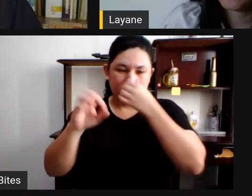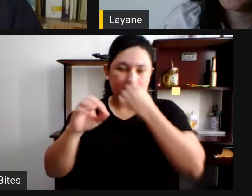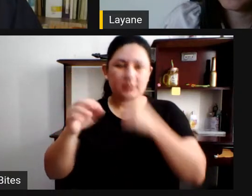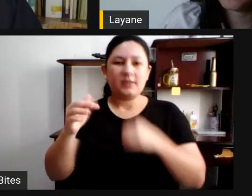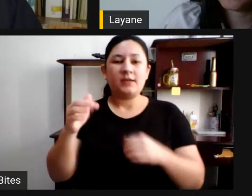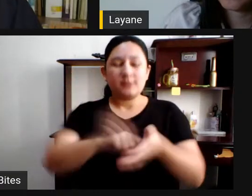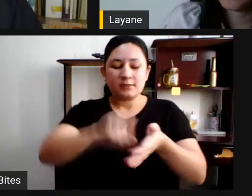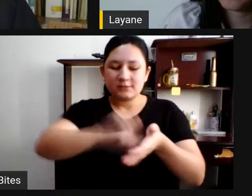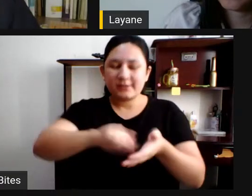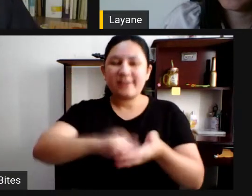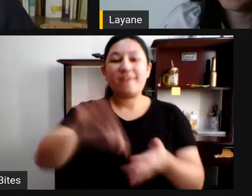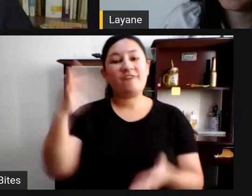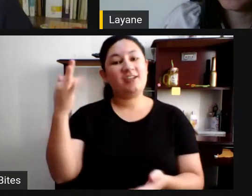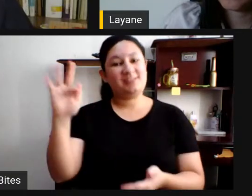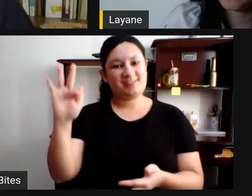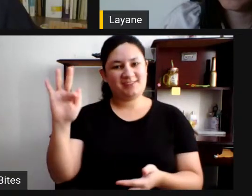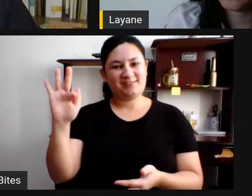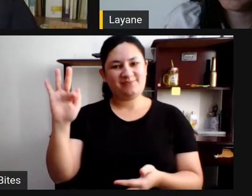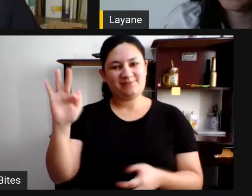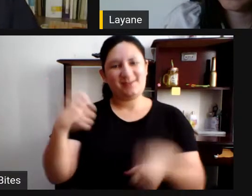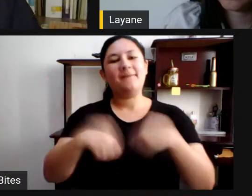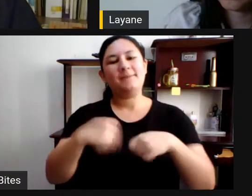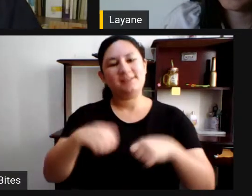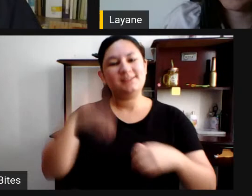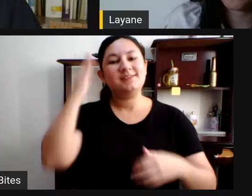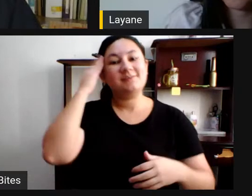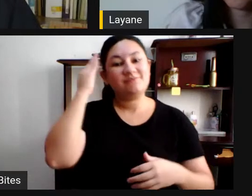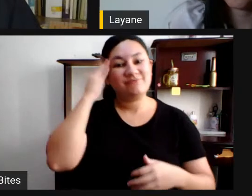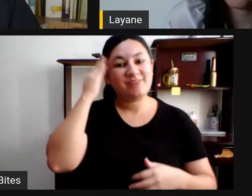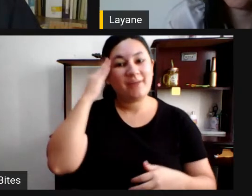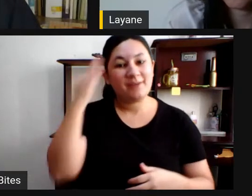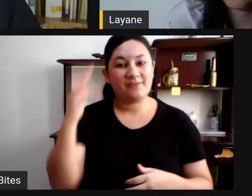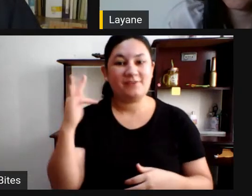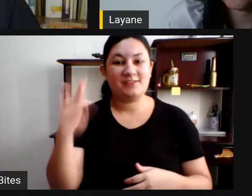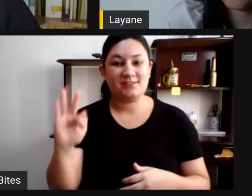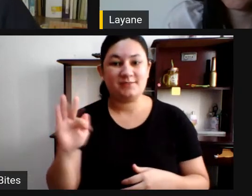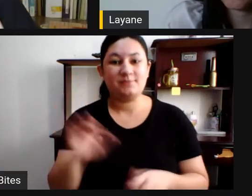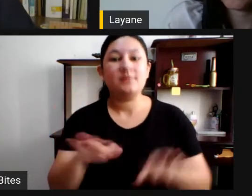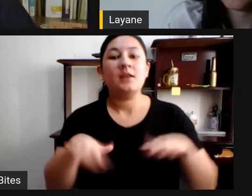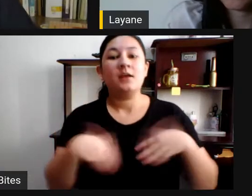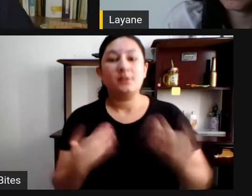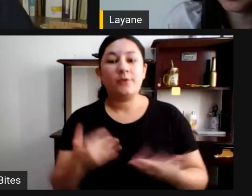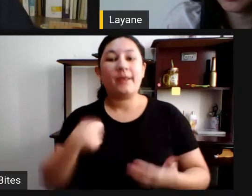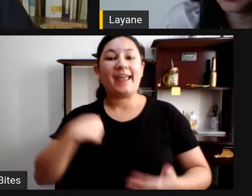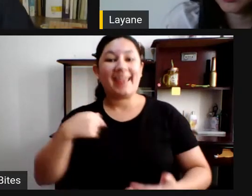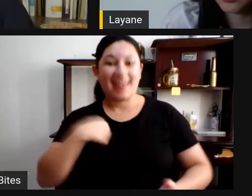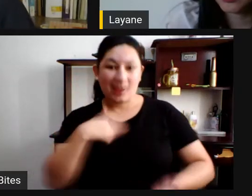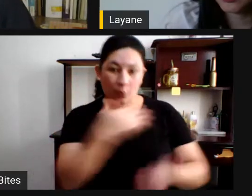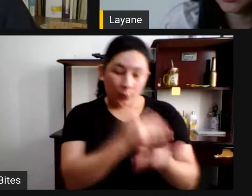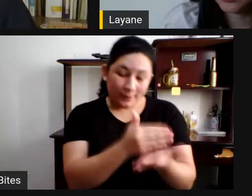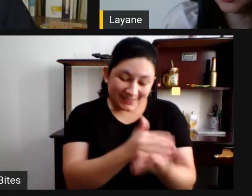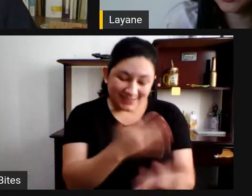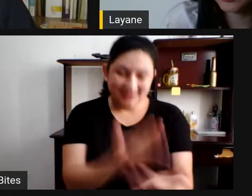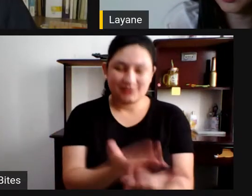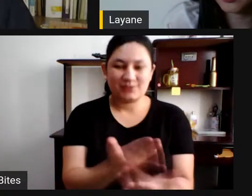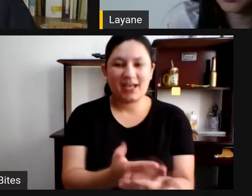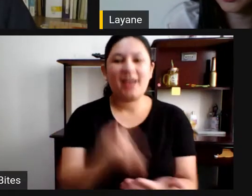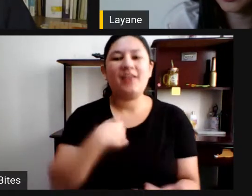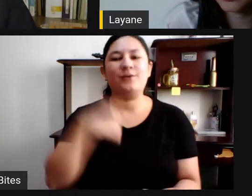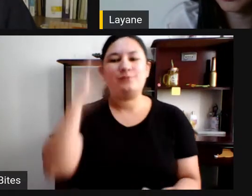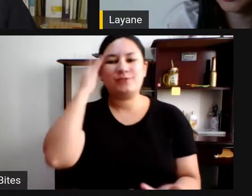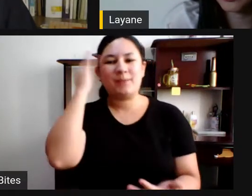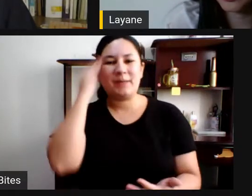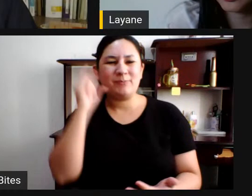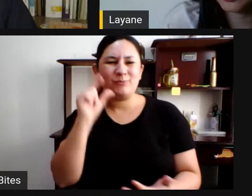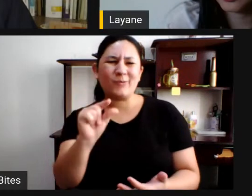quando eu comecei a ler esses manuscritos eu tinha um parco contato com a língua francesa então ao mesmo tempo que eu lia o manuscrito eu ia